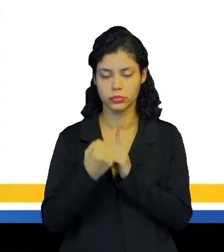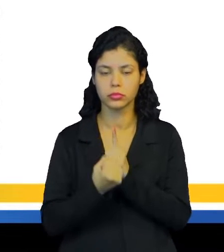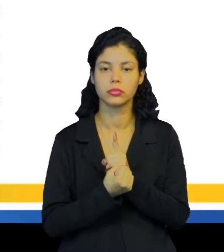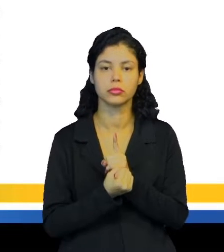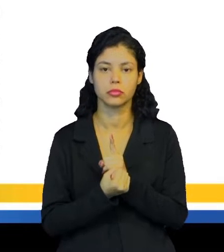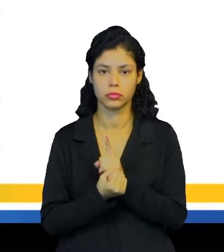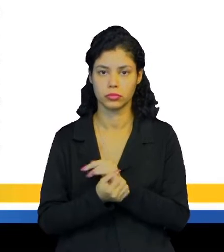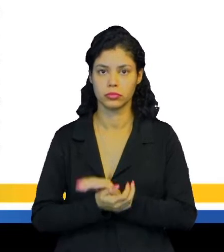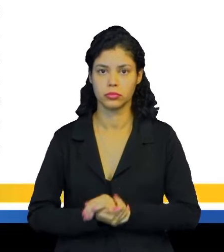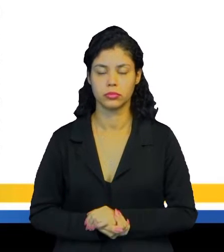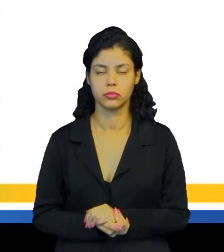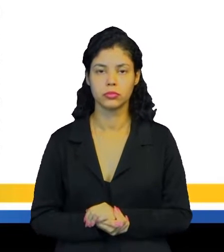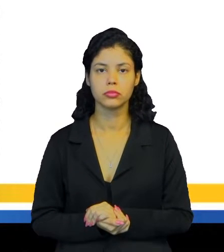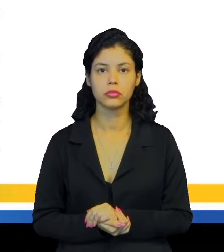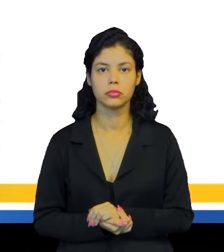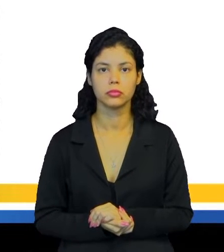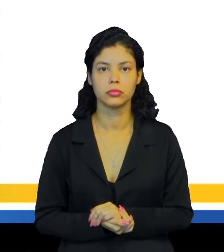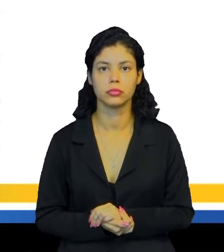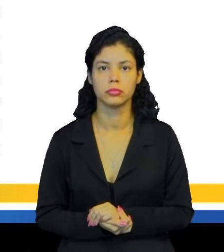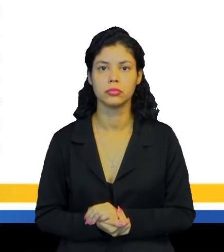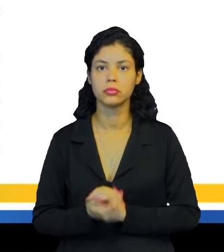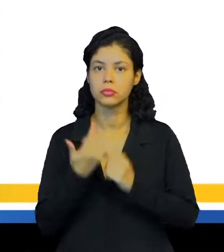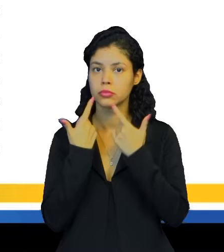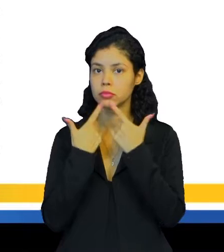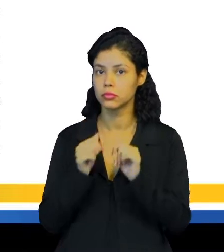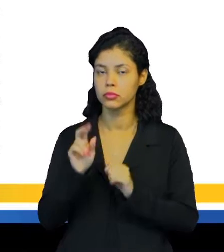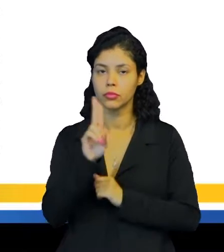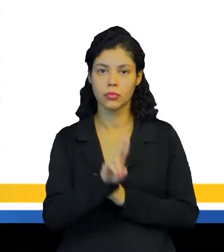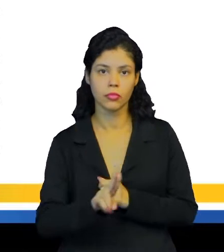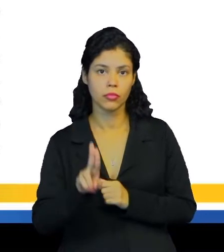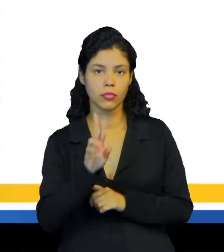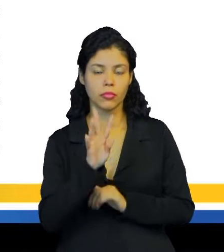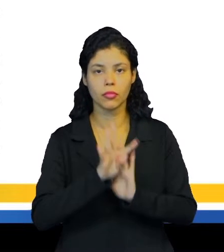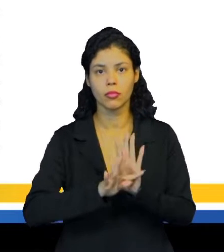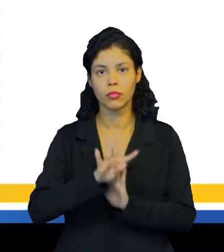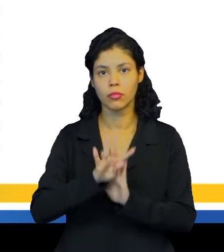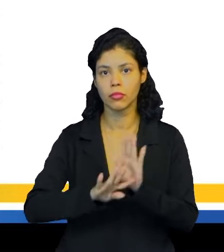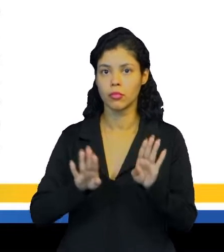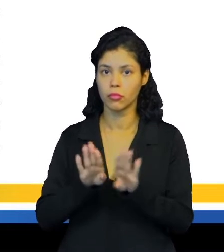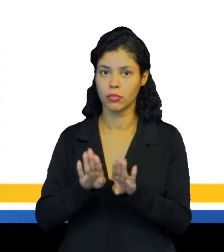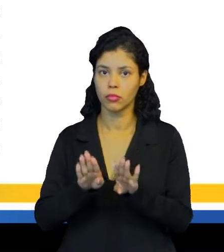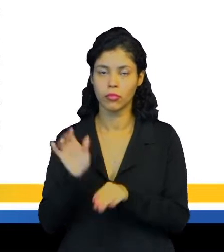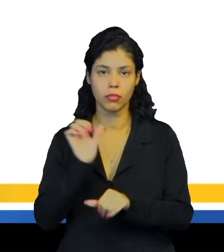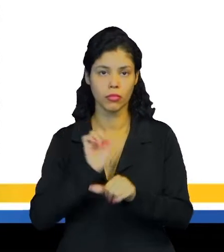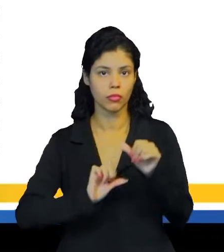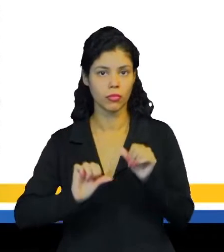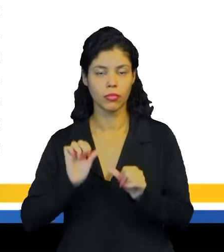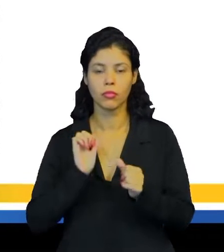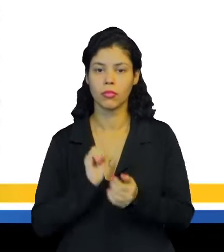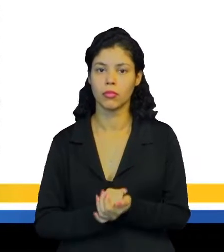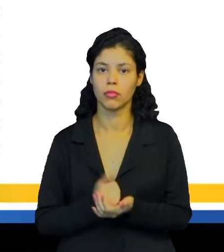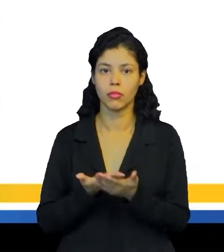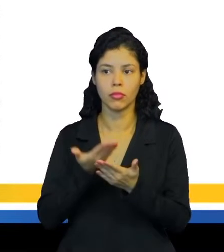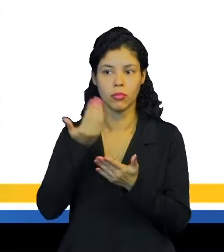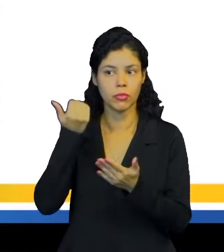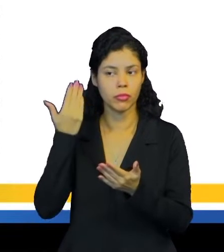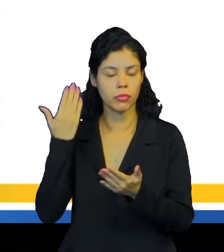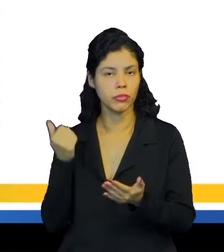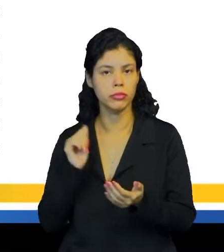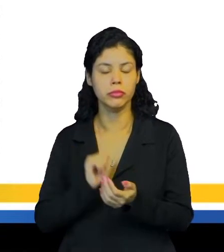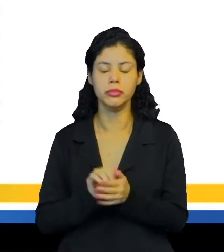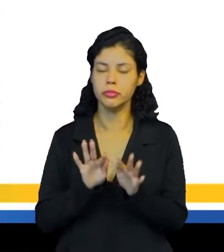nossa sociedade, né? A linguagem utilizada nos textos também muda, né, de dramaturgia da época,